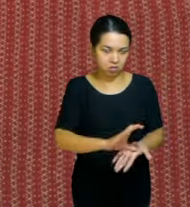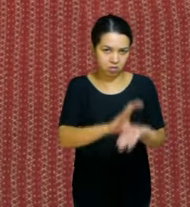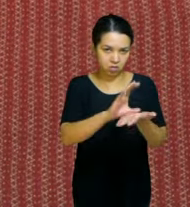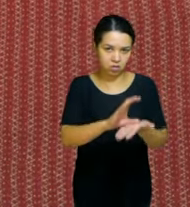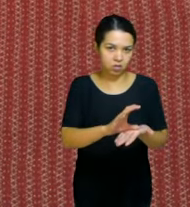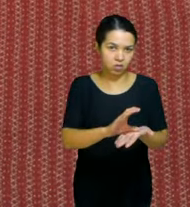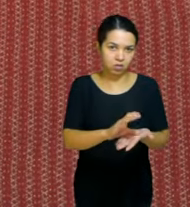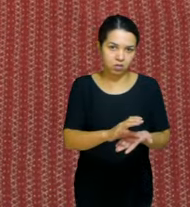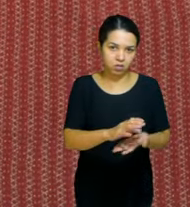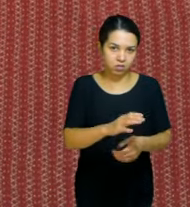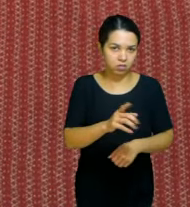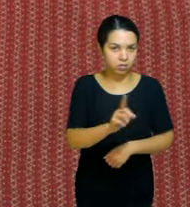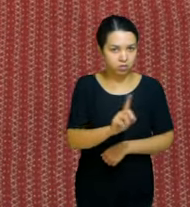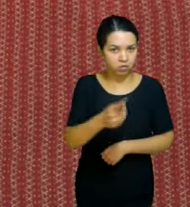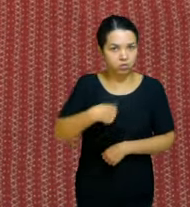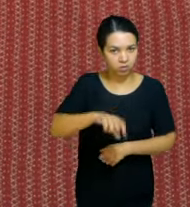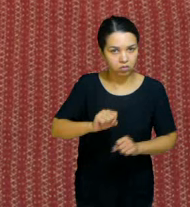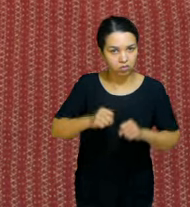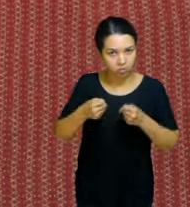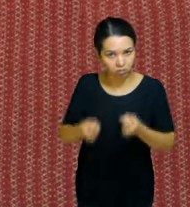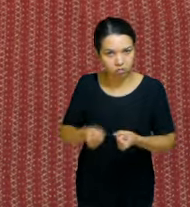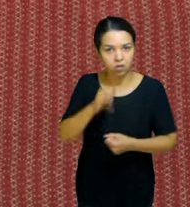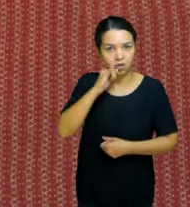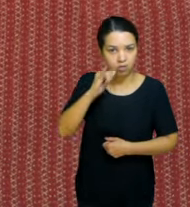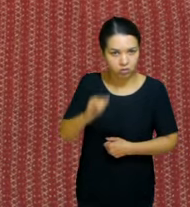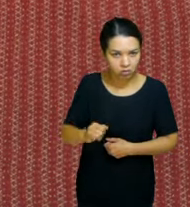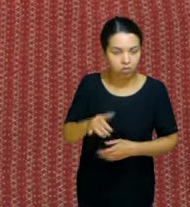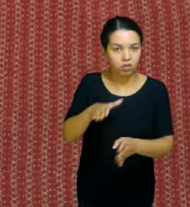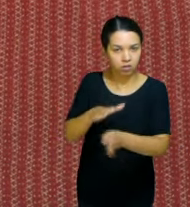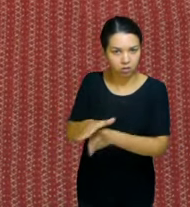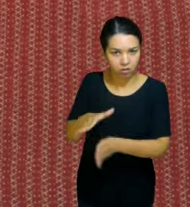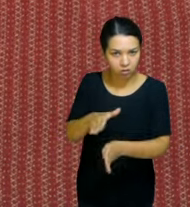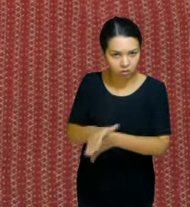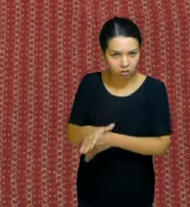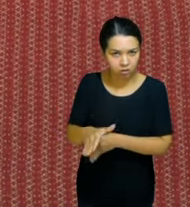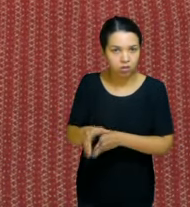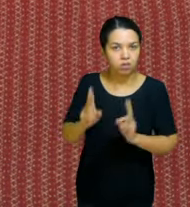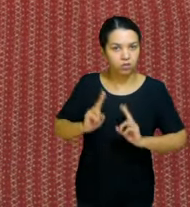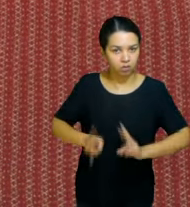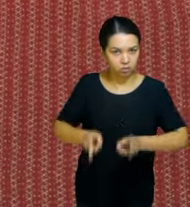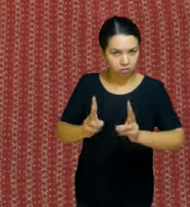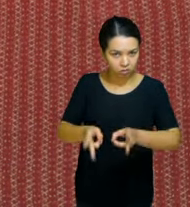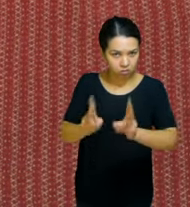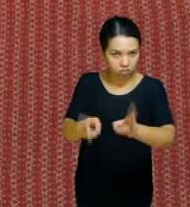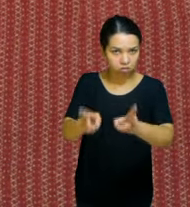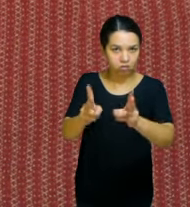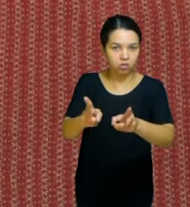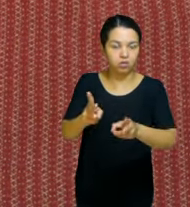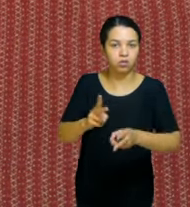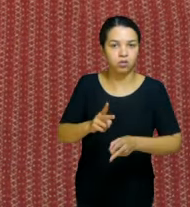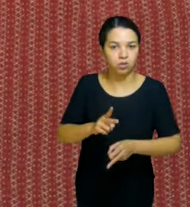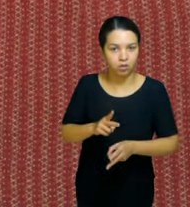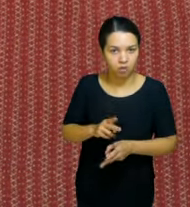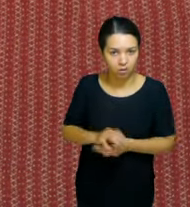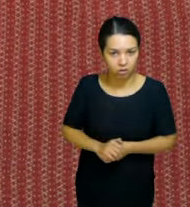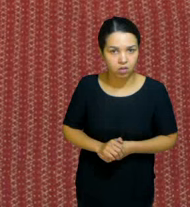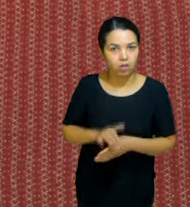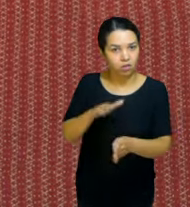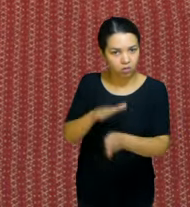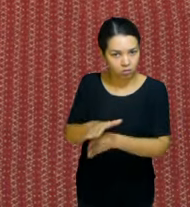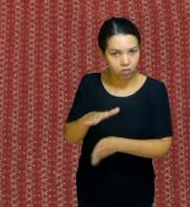gente fez, tentou, avisou, orientou, vamos continuar fazendo, coronel,